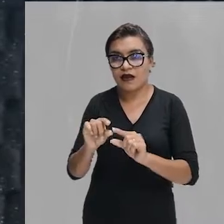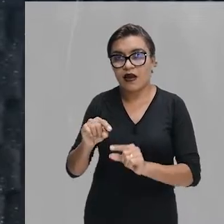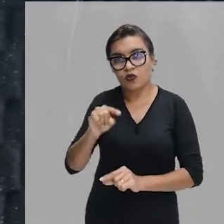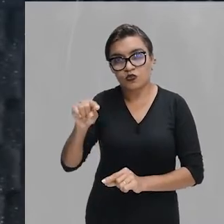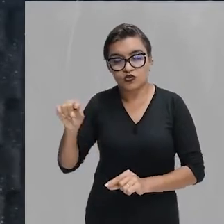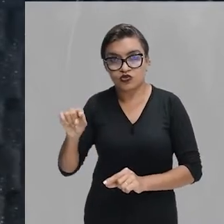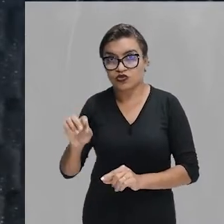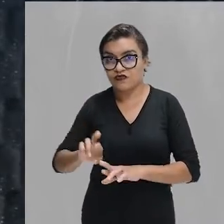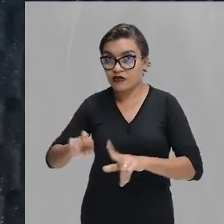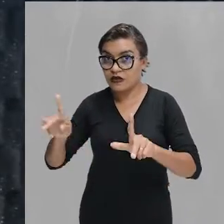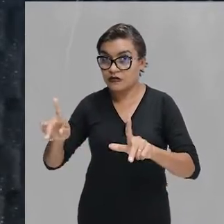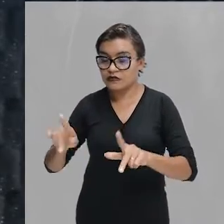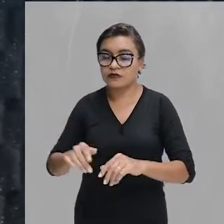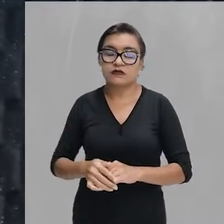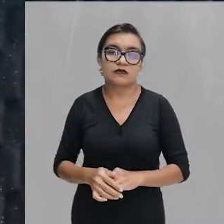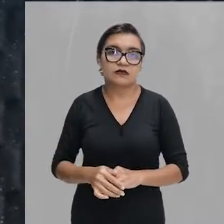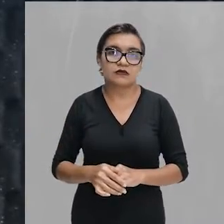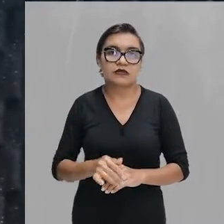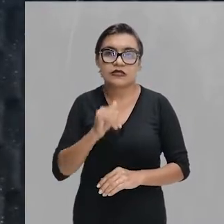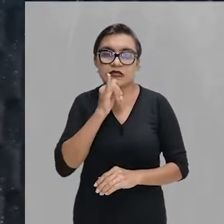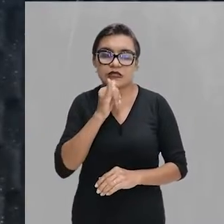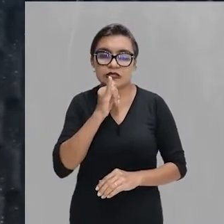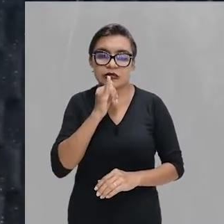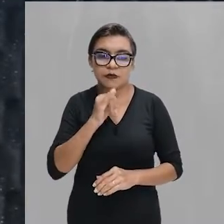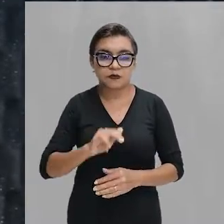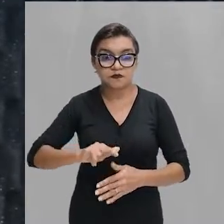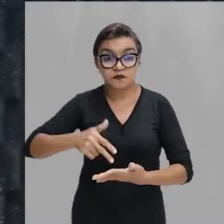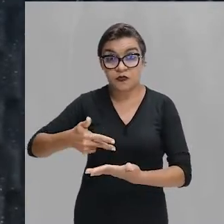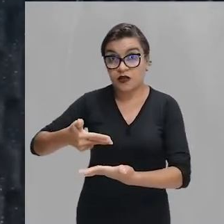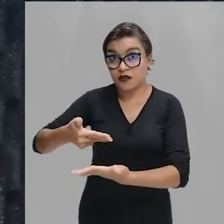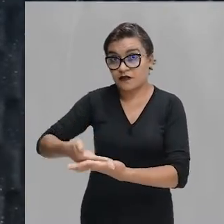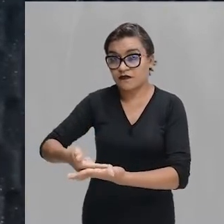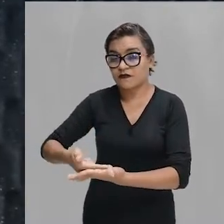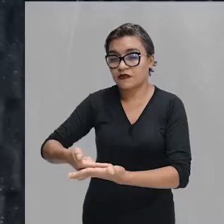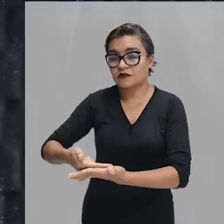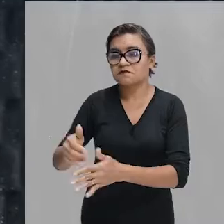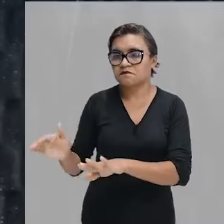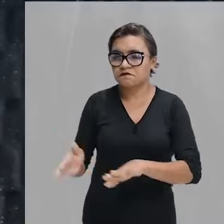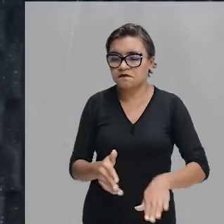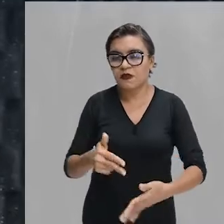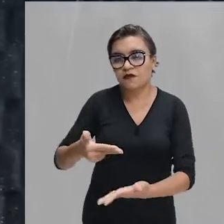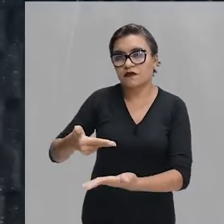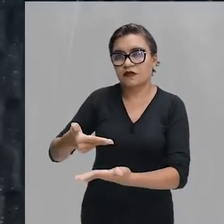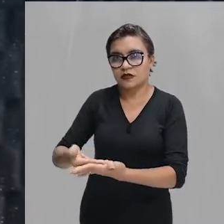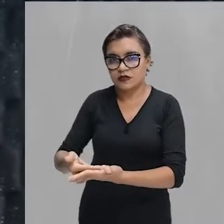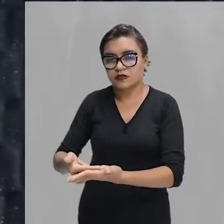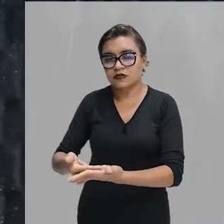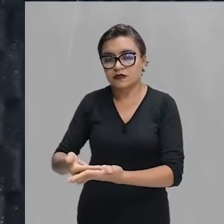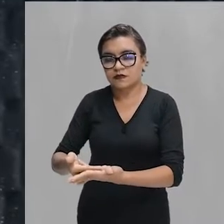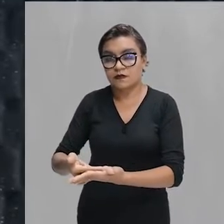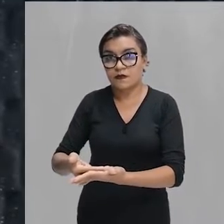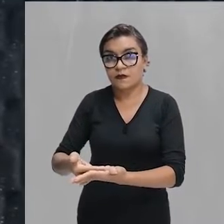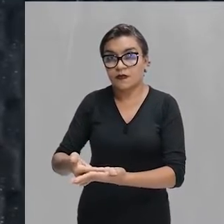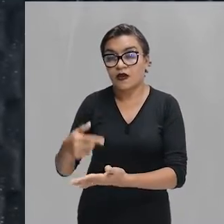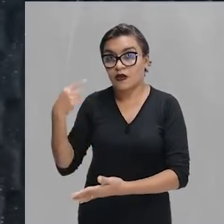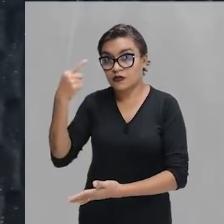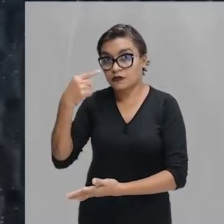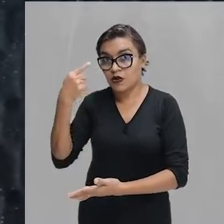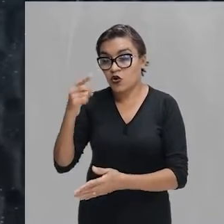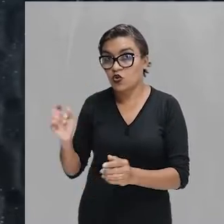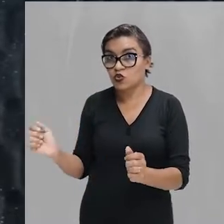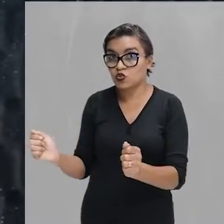N. Então, levantar-se, levantar-se, também tudo juntinho. Então, é